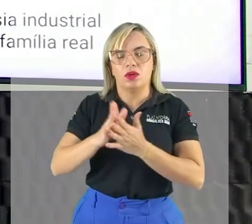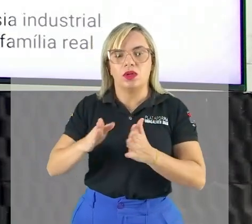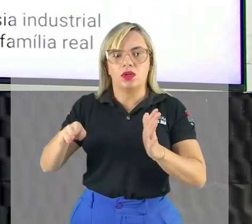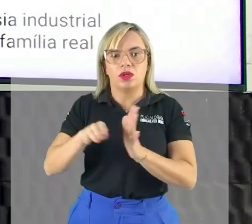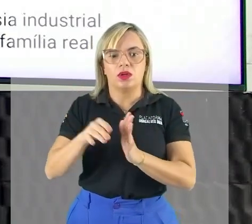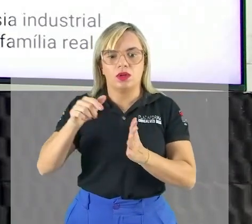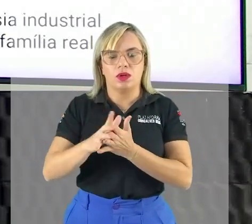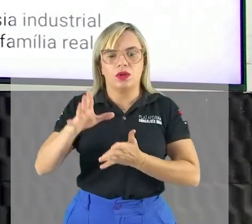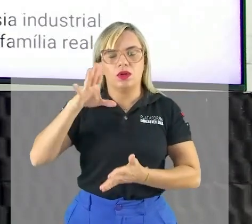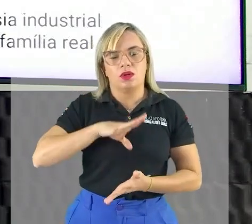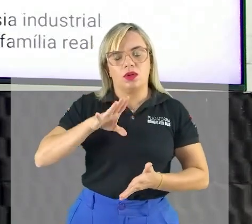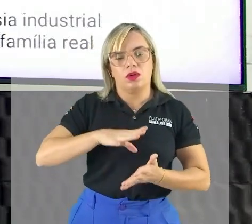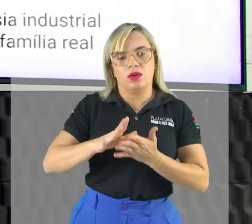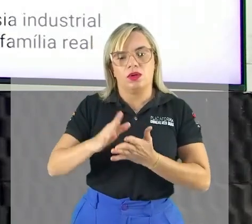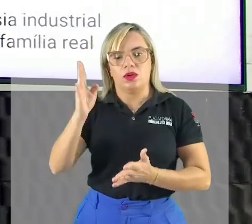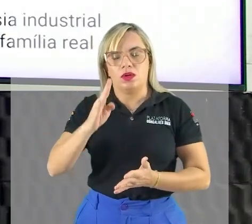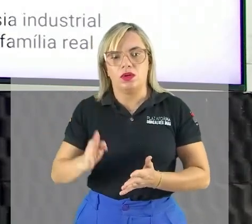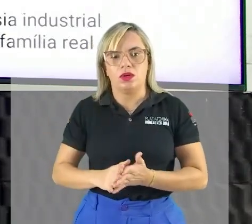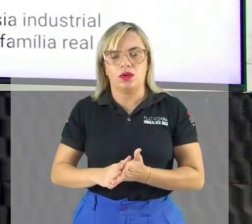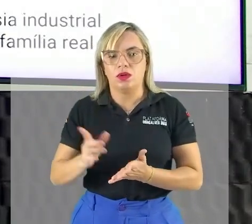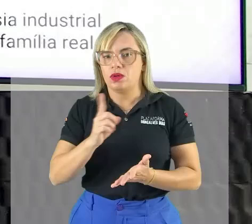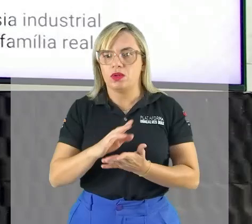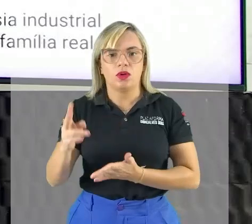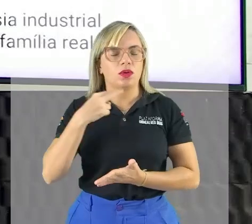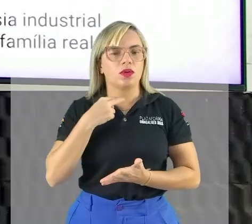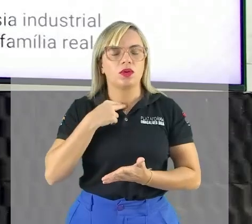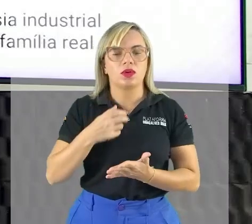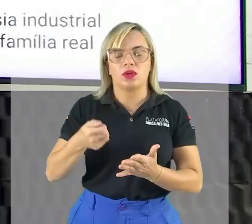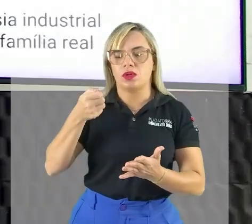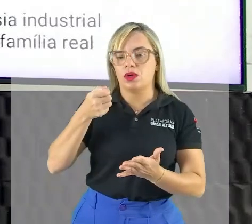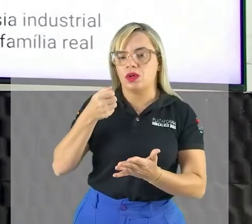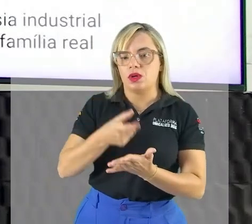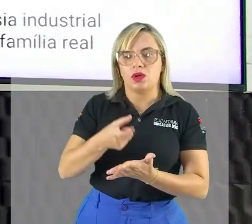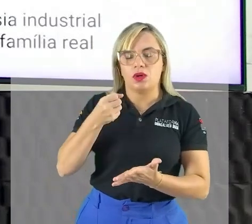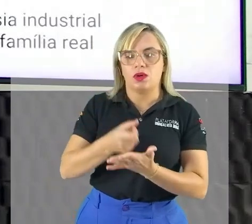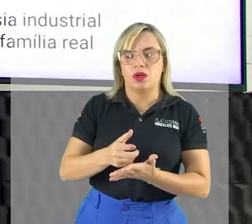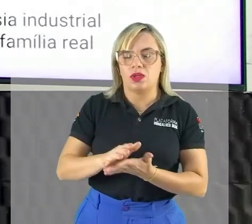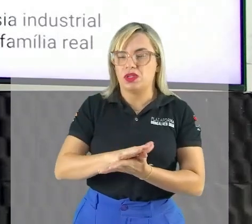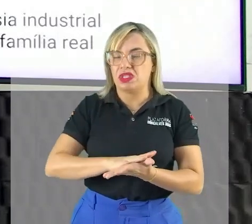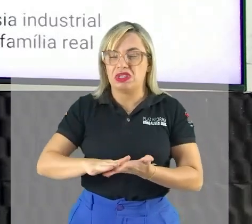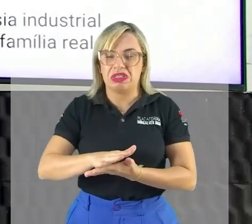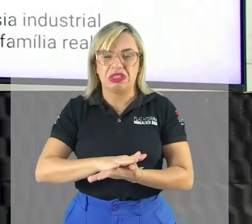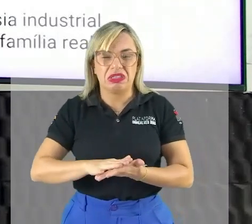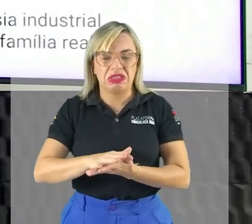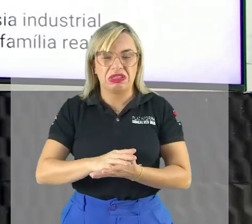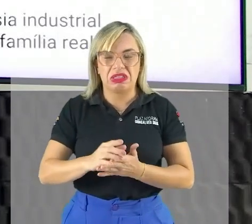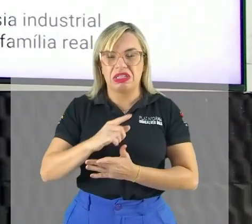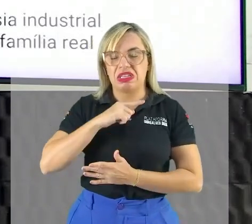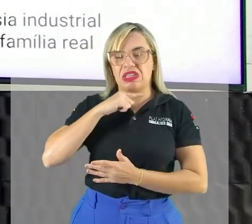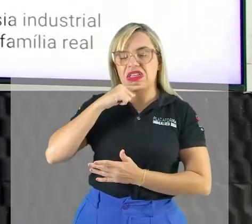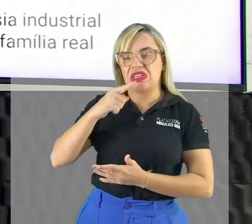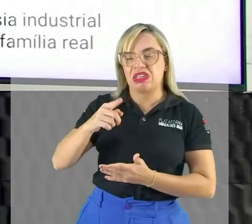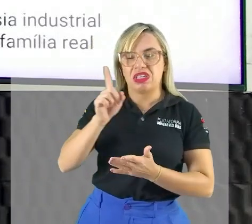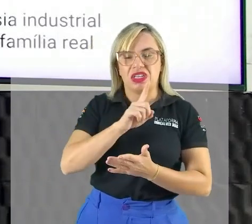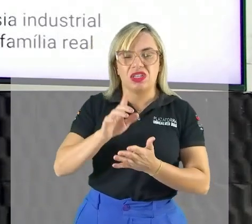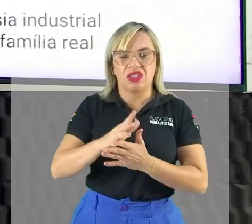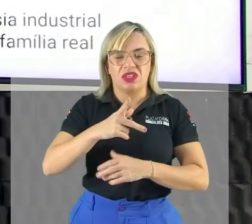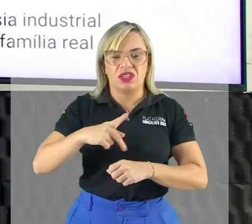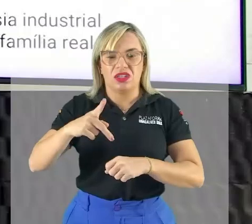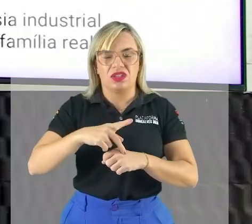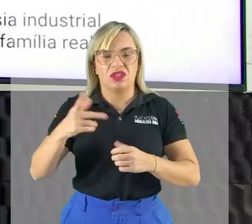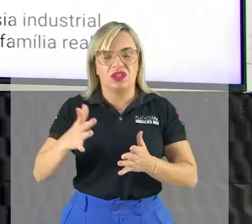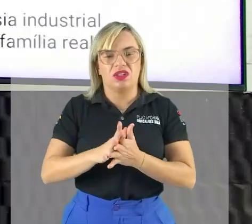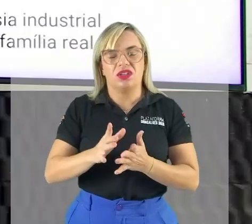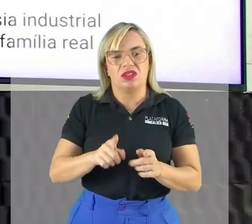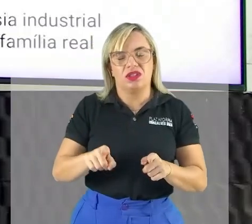de Portugal então o Brasil não podia comprar de mais ninguém pelo laço Colonial ele só teria que comprar de Portugal assim como ele também deveria vender tudo